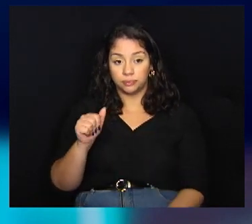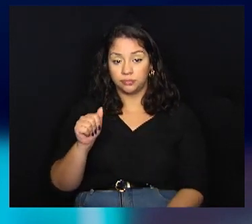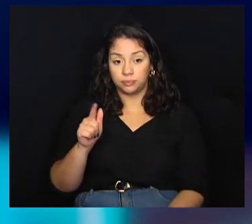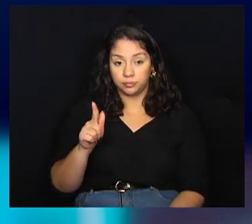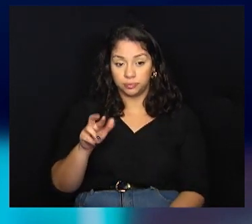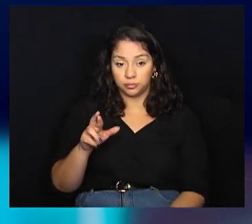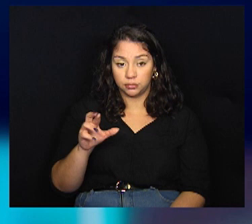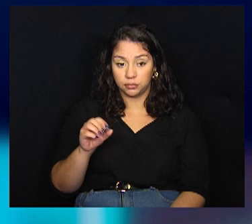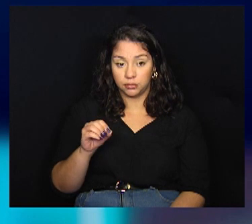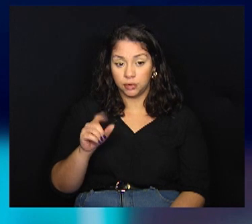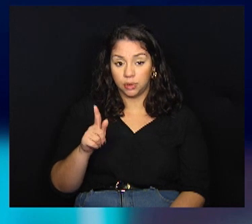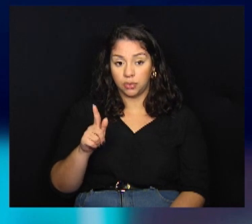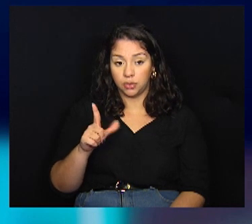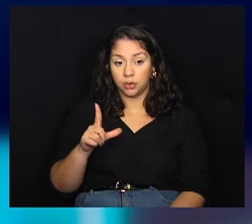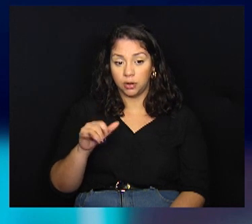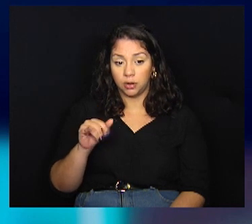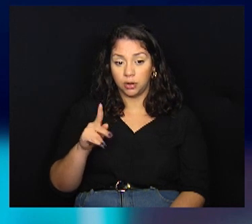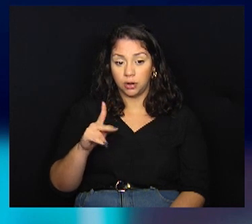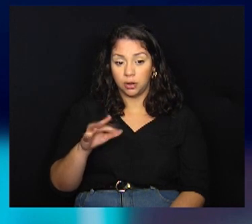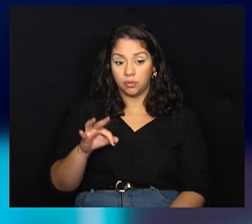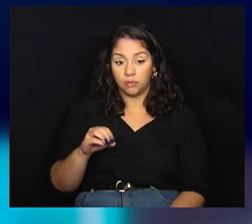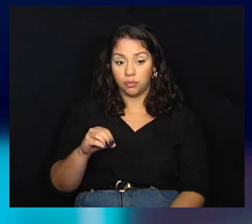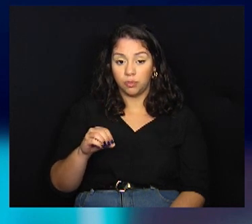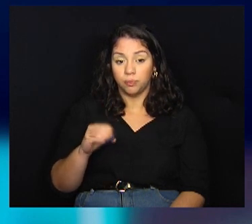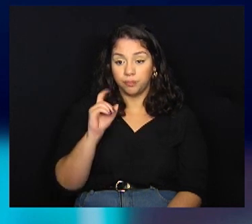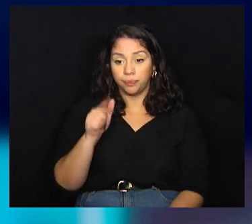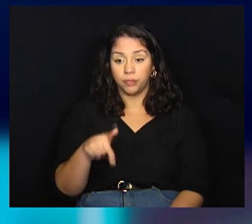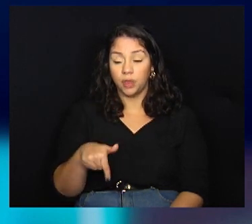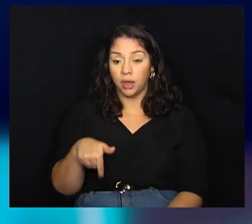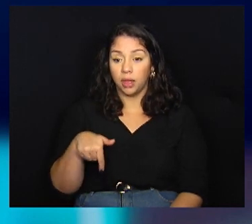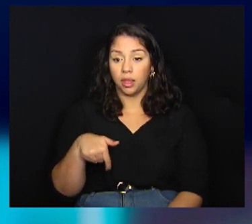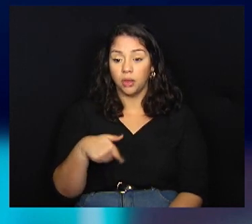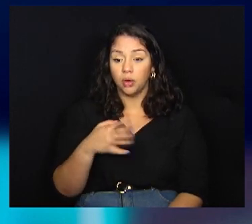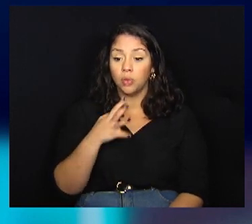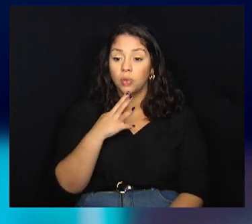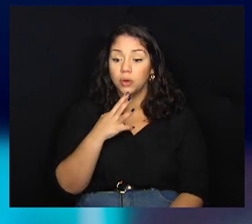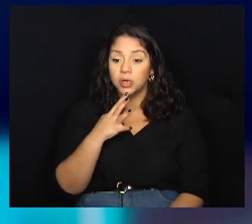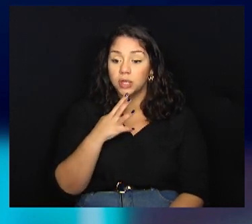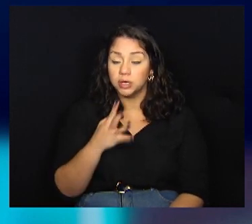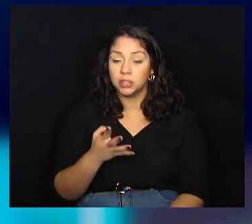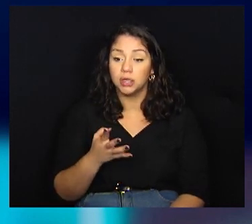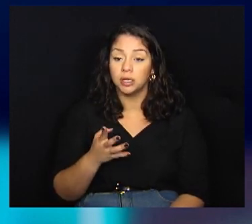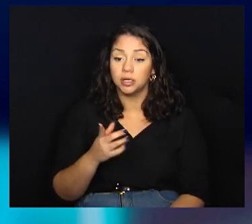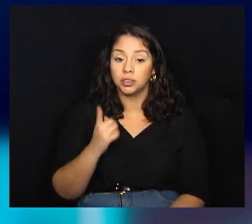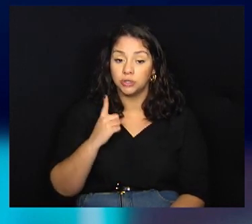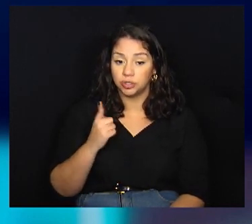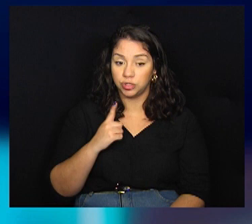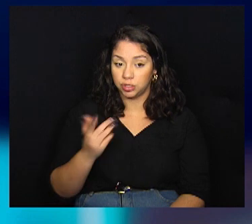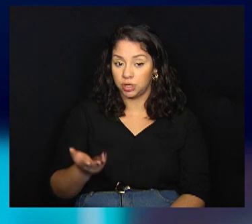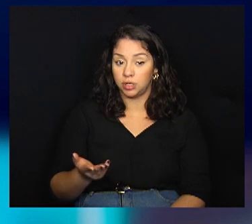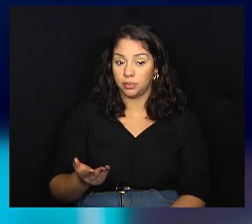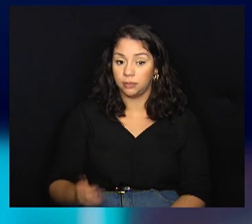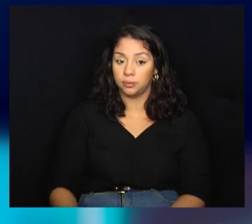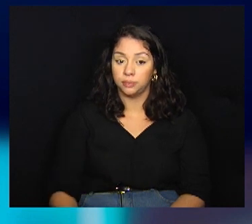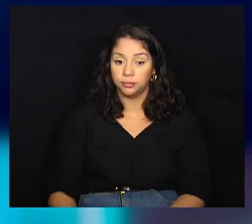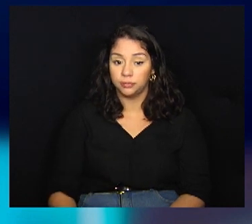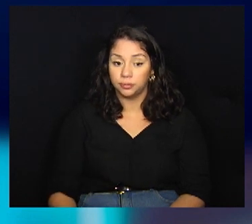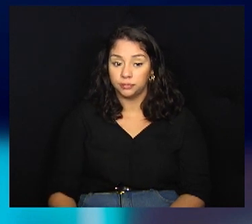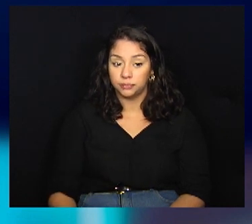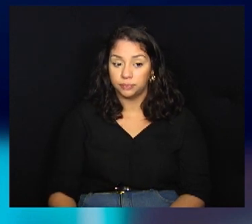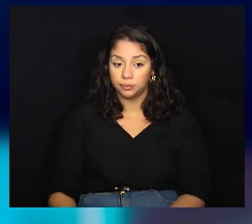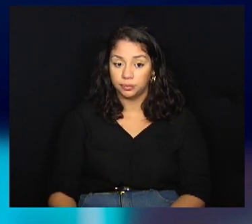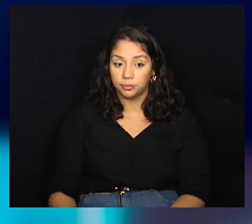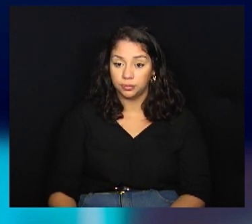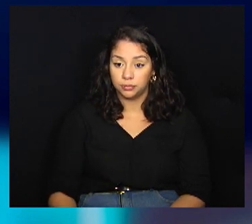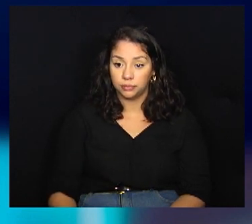minha gente, também, ó, ele conhecia e disse que eram mulheres